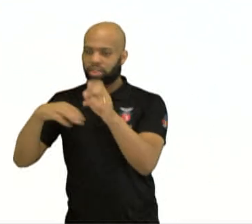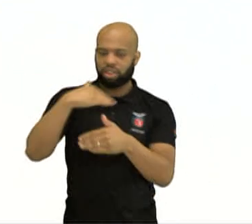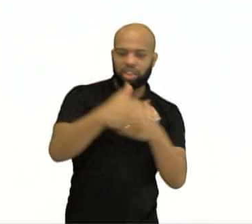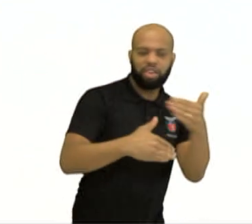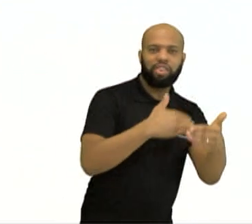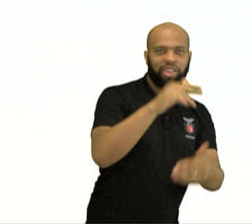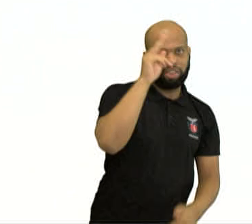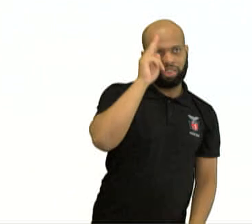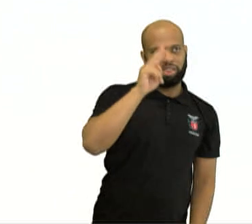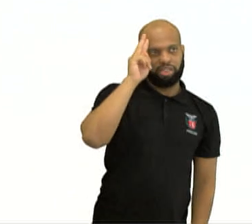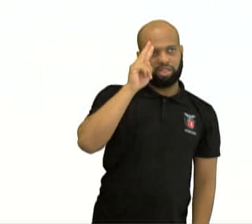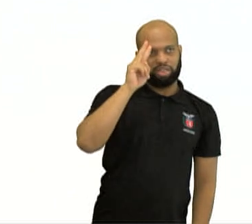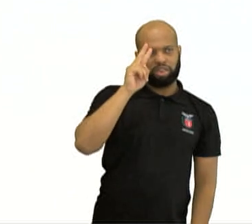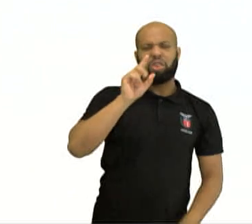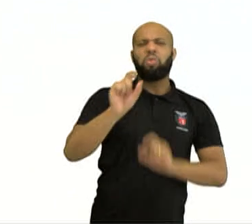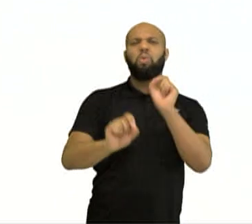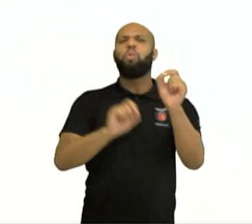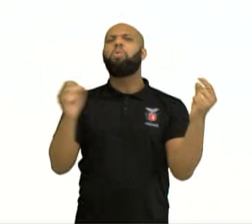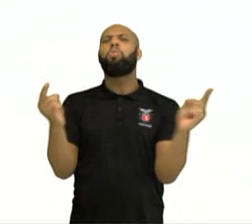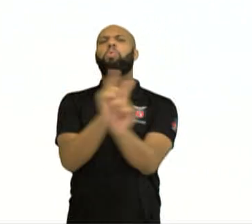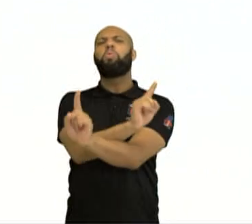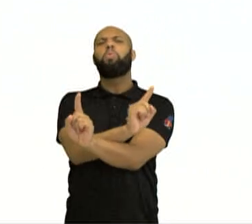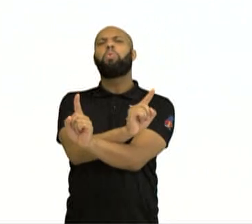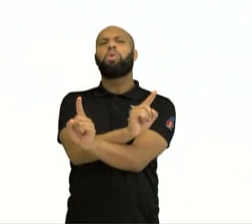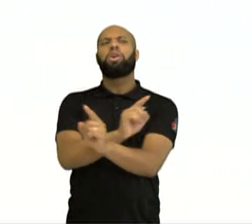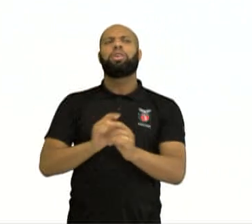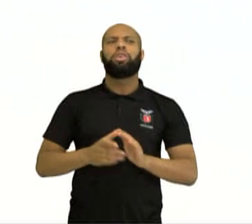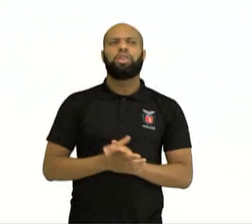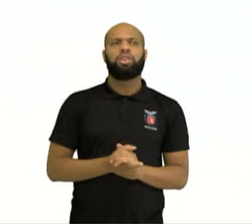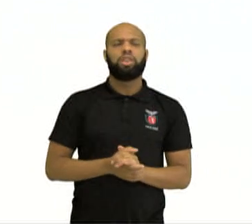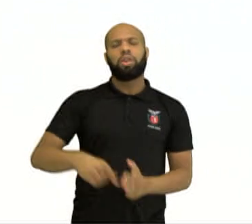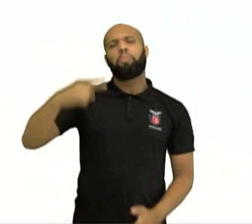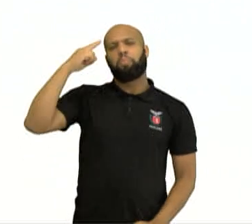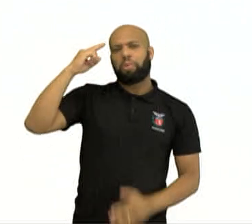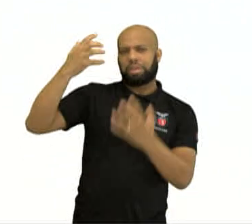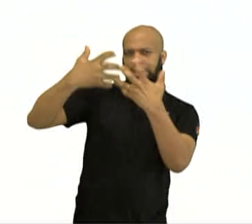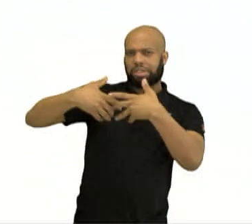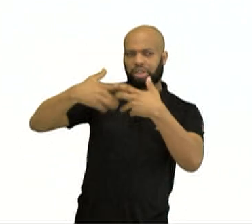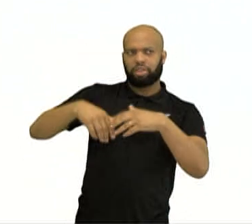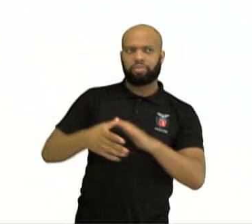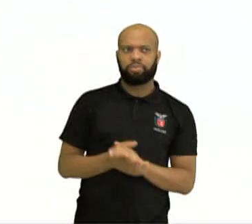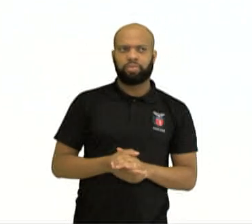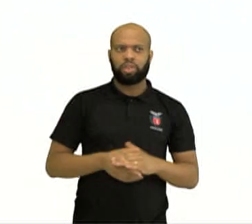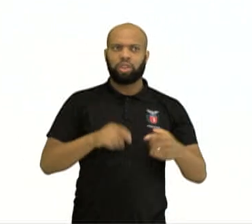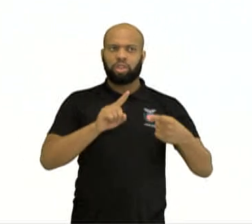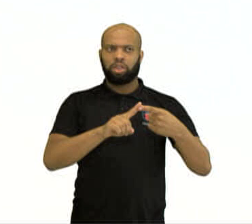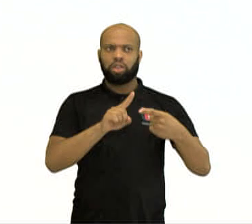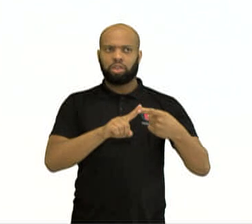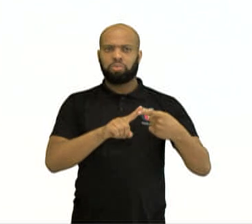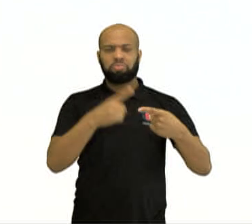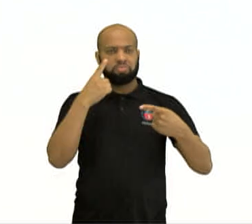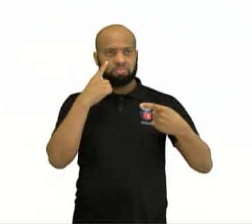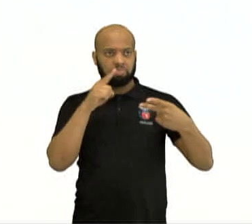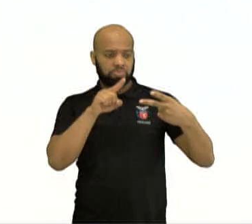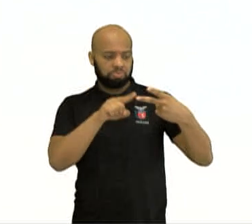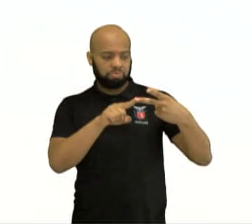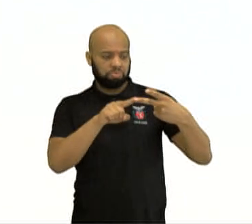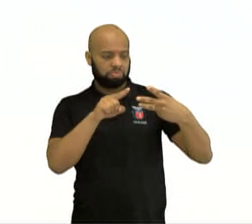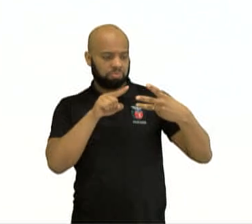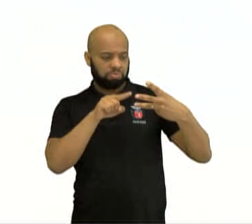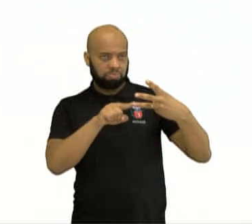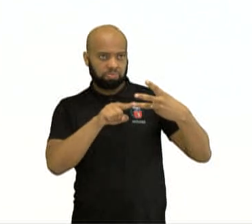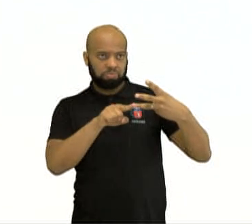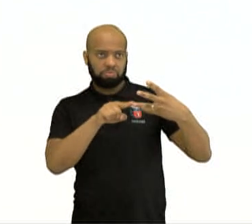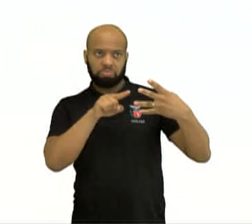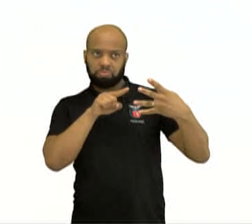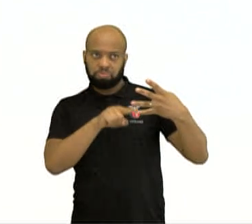desenvolvimento. Que contraste é esse? Pense um pouquinho sobre se é animação e meditação, se